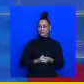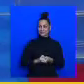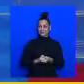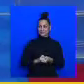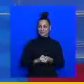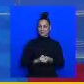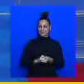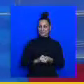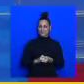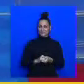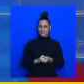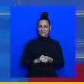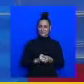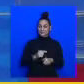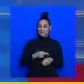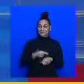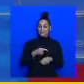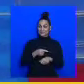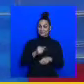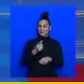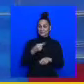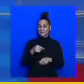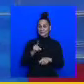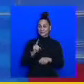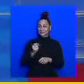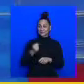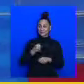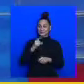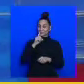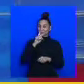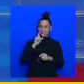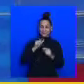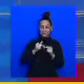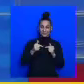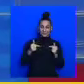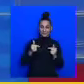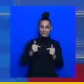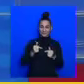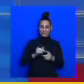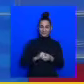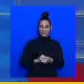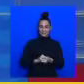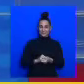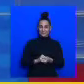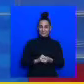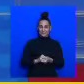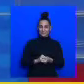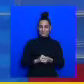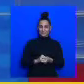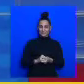Vermelha, 31. E agora o sétimo e último número do dia de sorte.